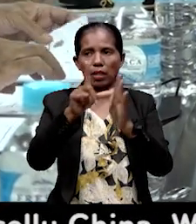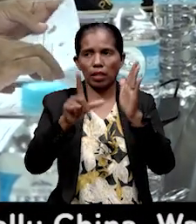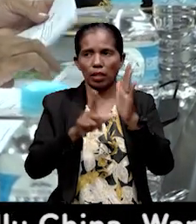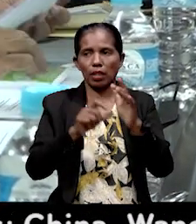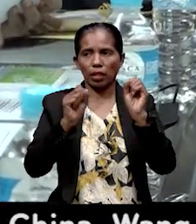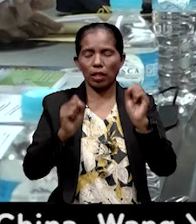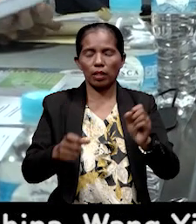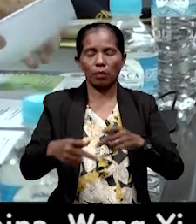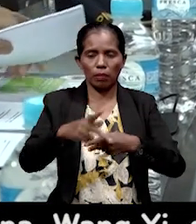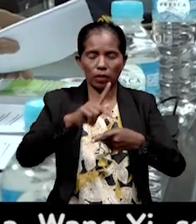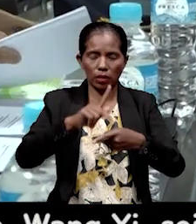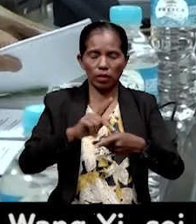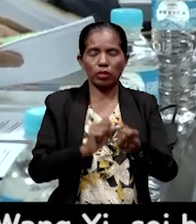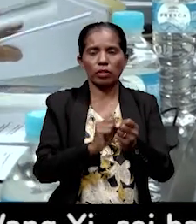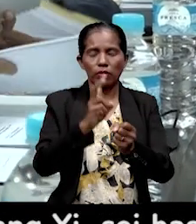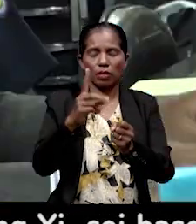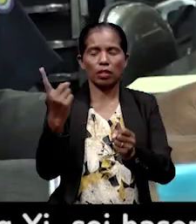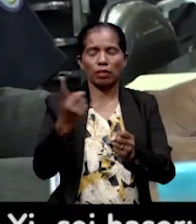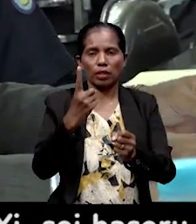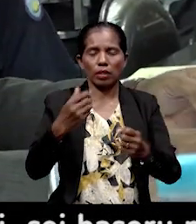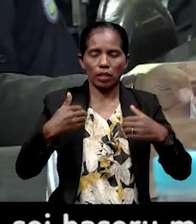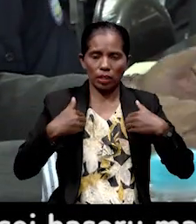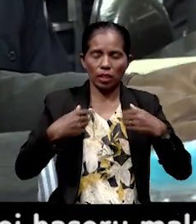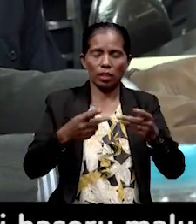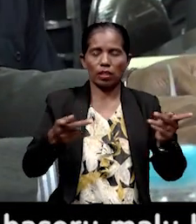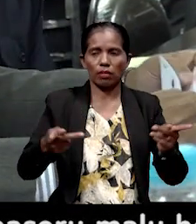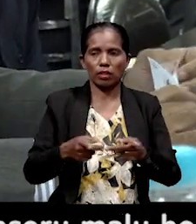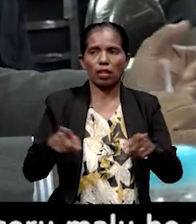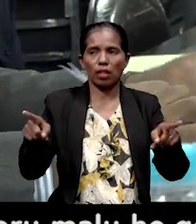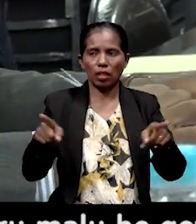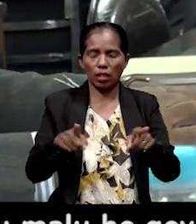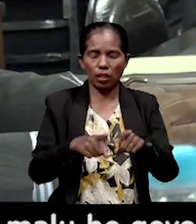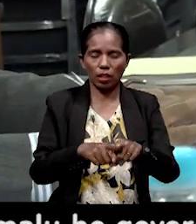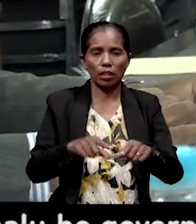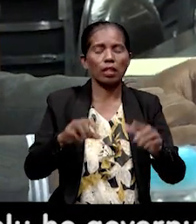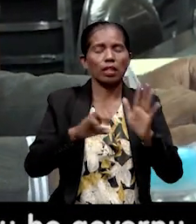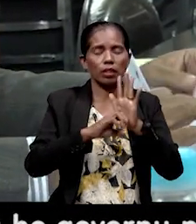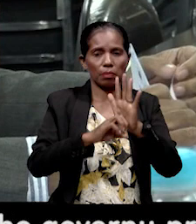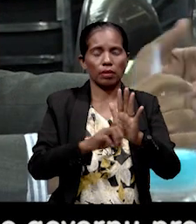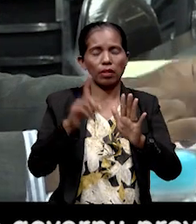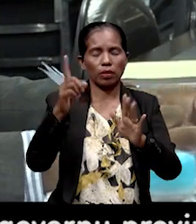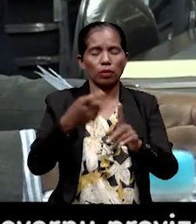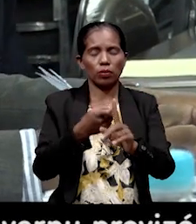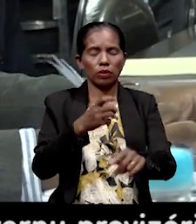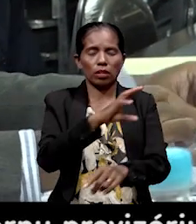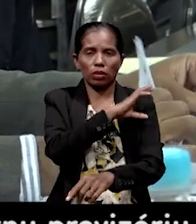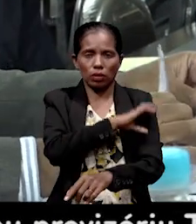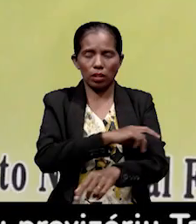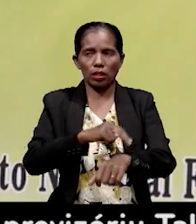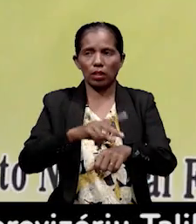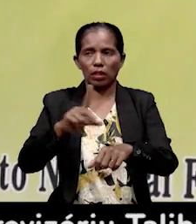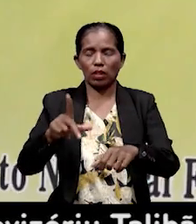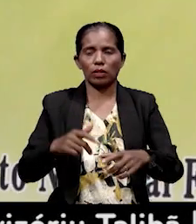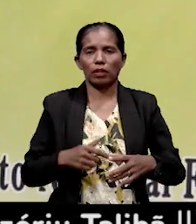ato proteção civil, na fatin e hanya fatin, hanesan pilar ida, nebe parte hus segurança nacional.